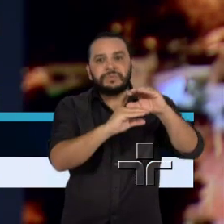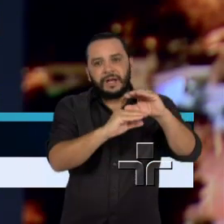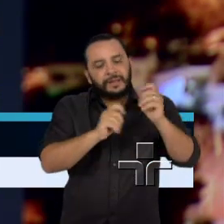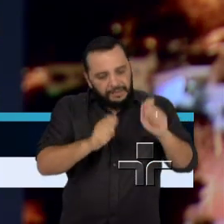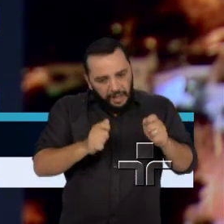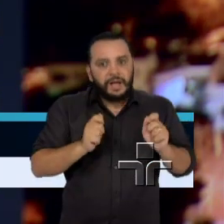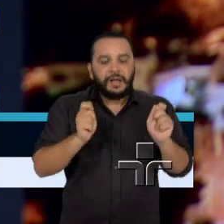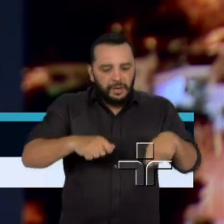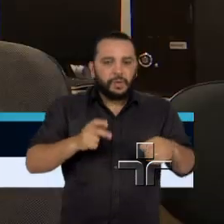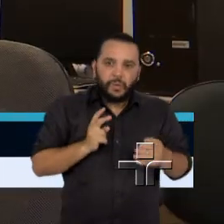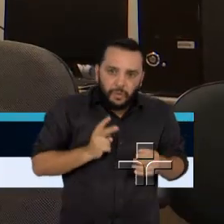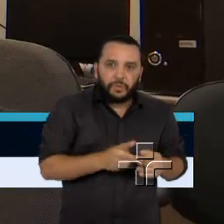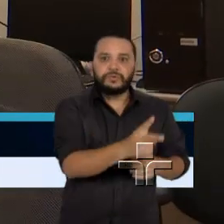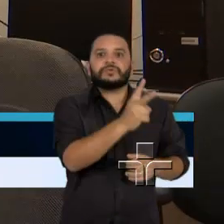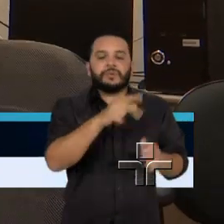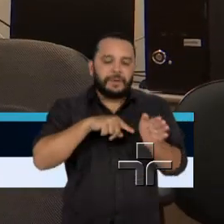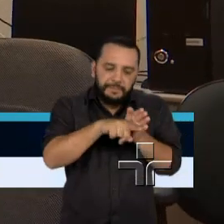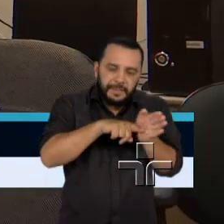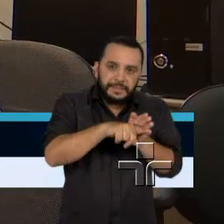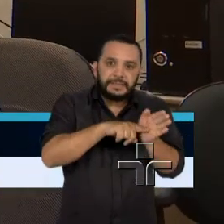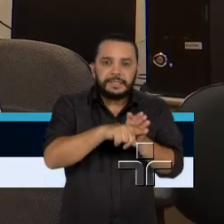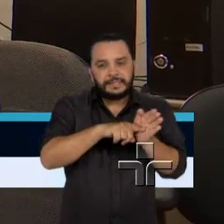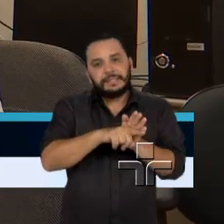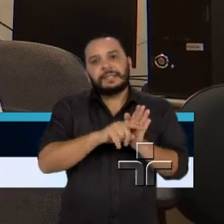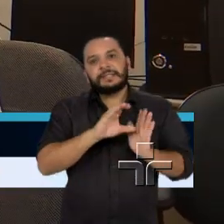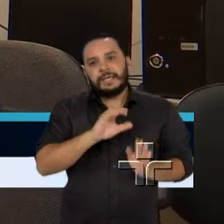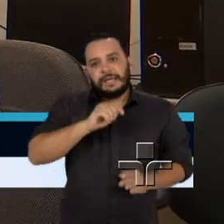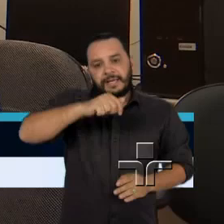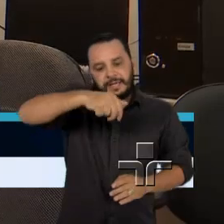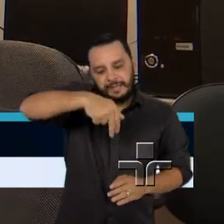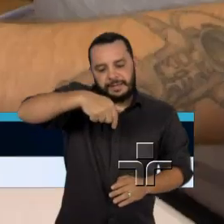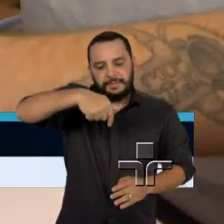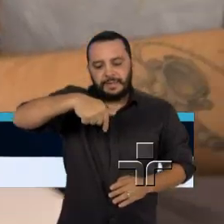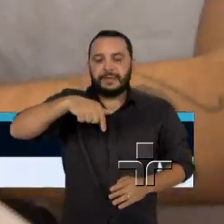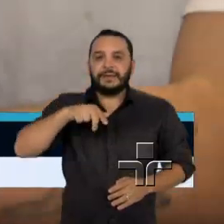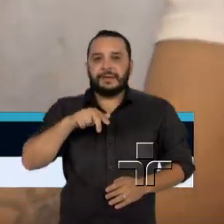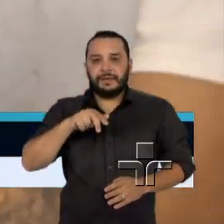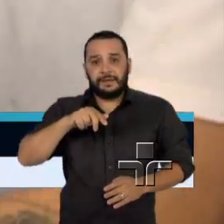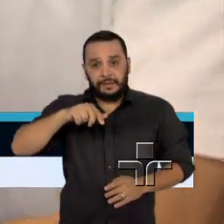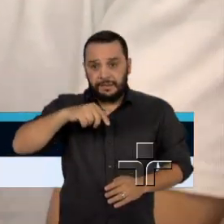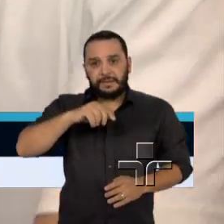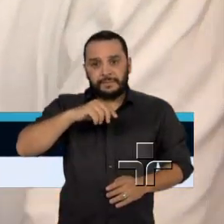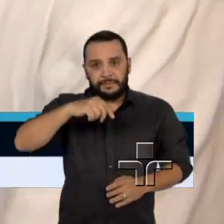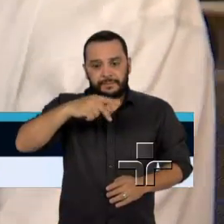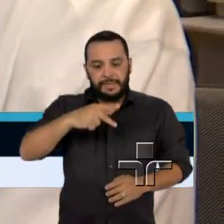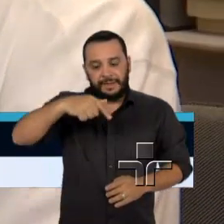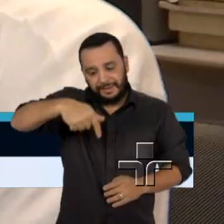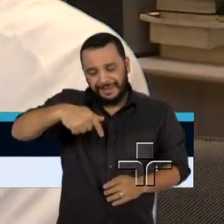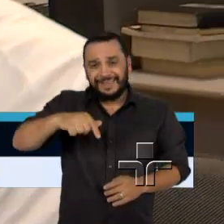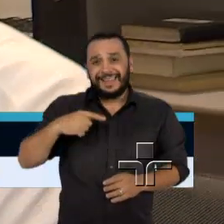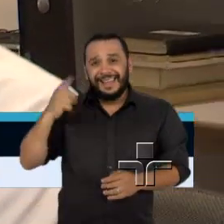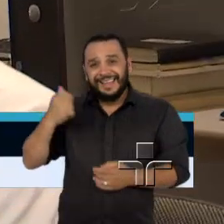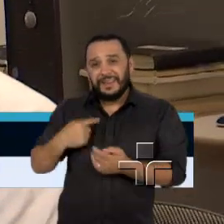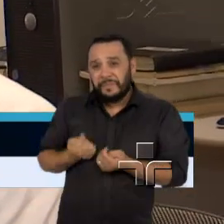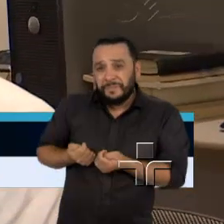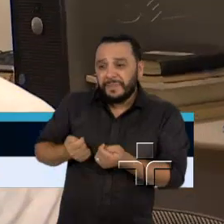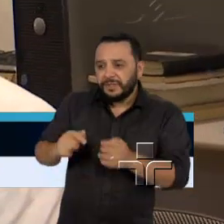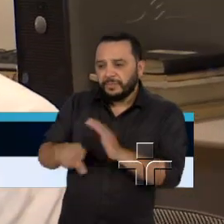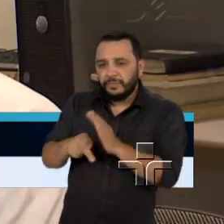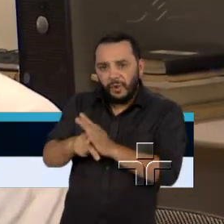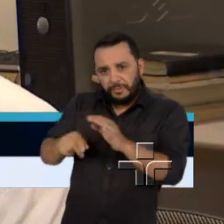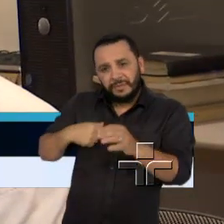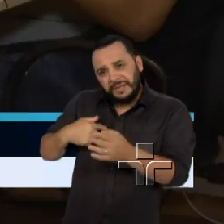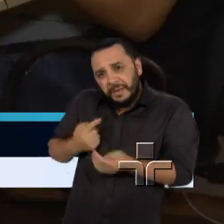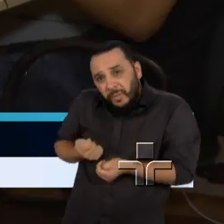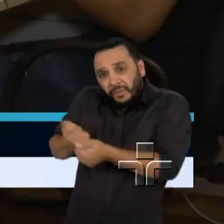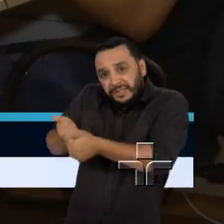de ponta no país. Bruna, mestranda em Física Atmosférica, bolsista do CNPq, corre o risco de não ter nenhuma renda no